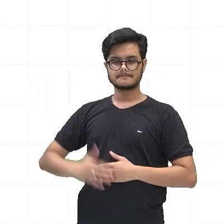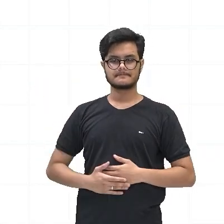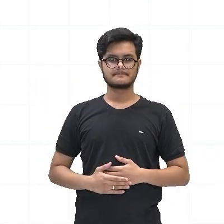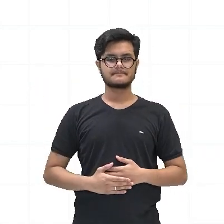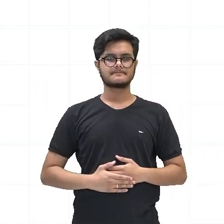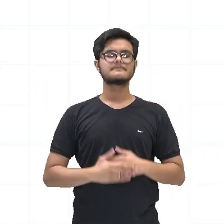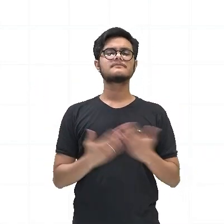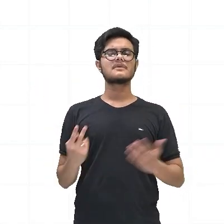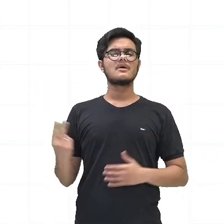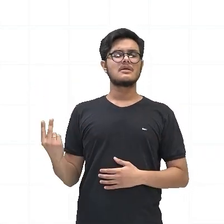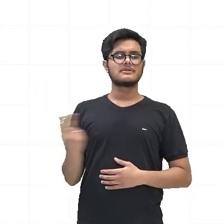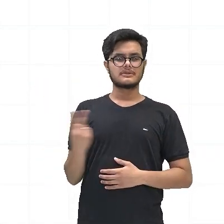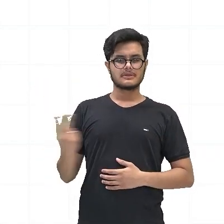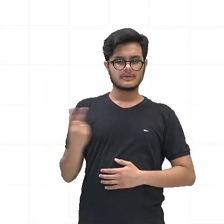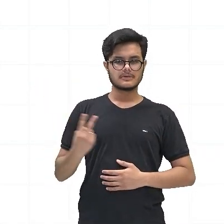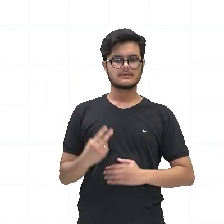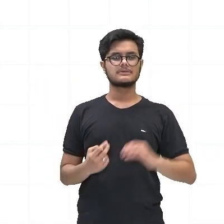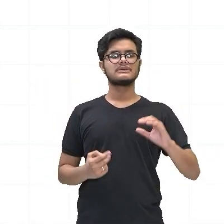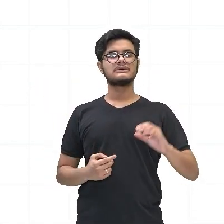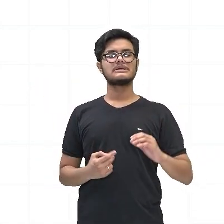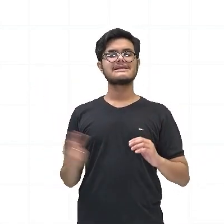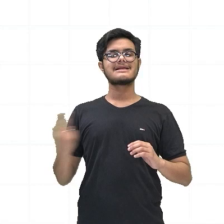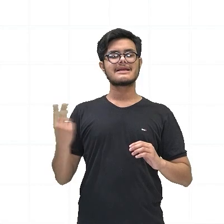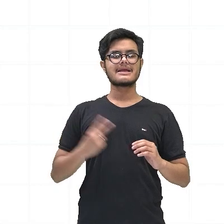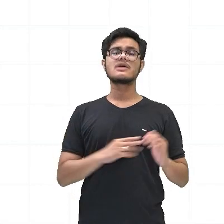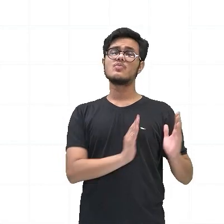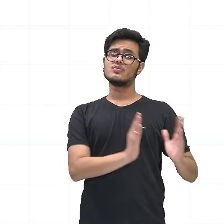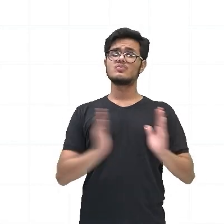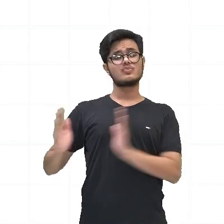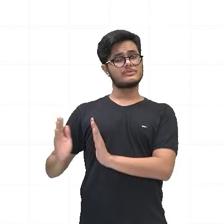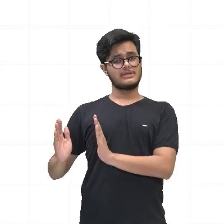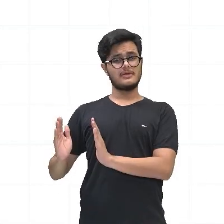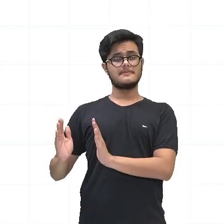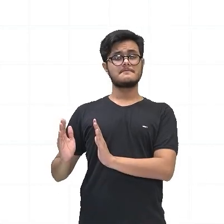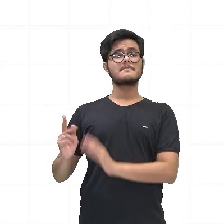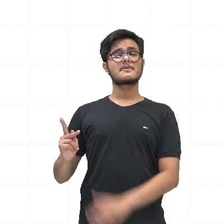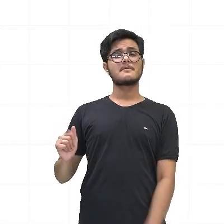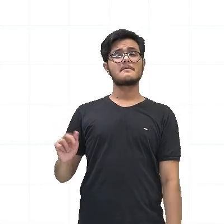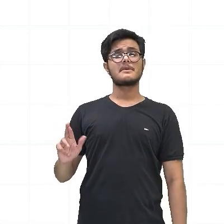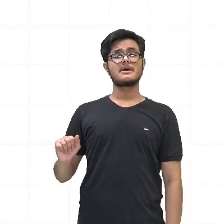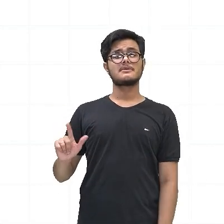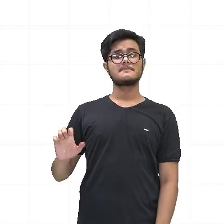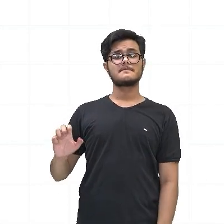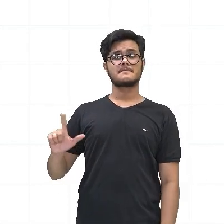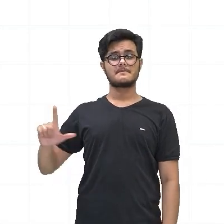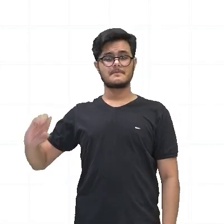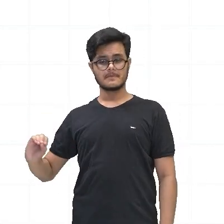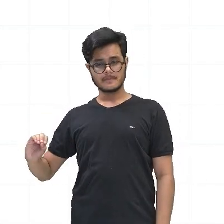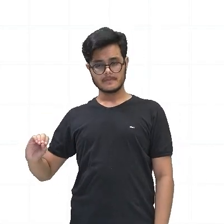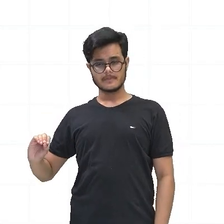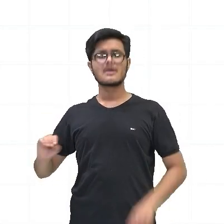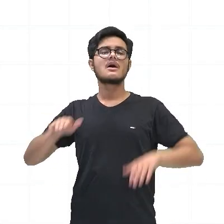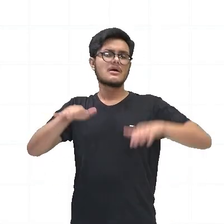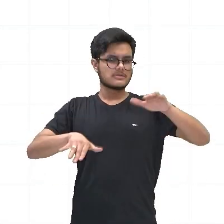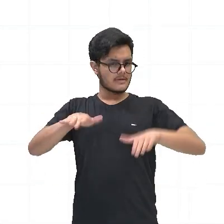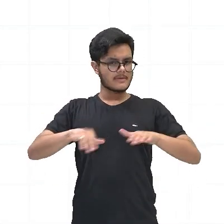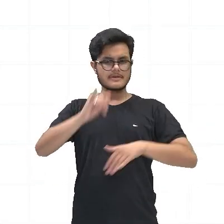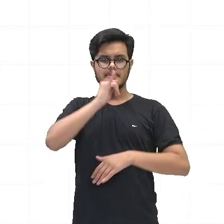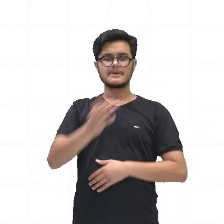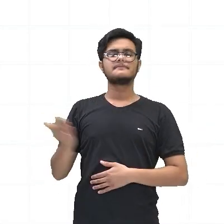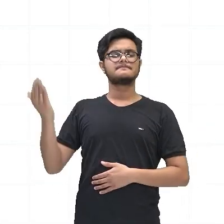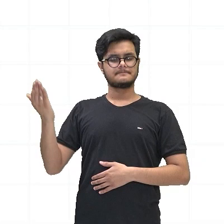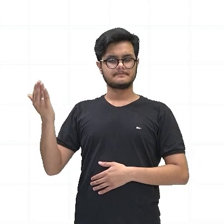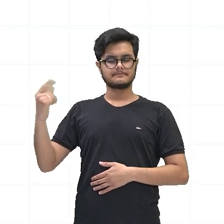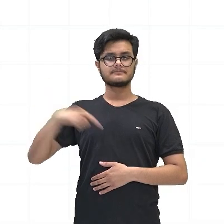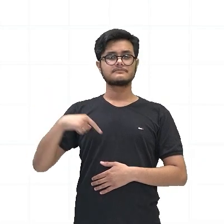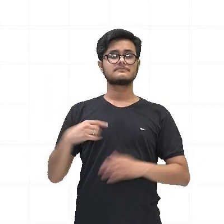dois exemplos de circuitos elétricos. A gente tem aquele que é em série e o em paralelo, Então, observem aí, olha só, tem